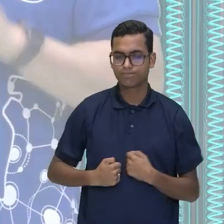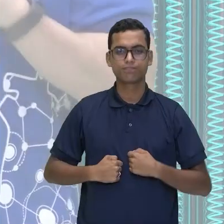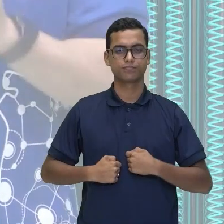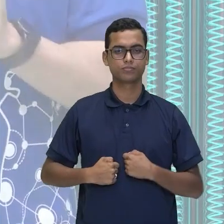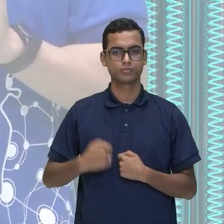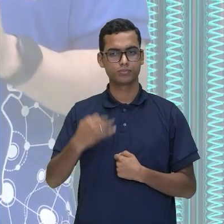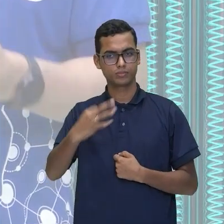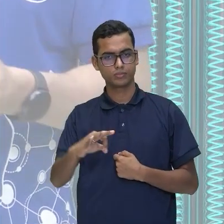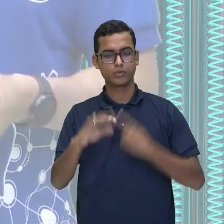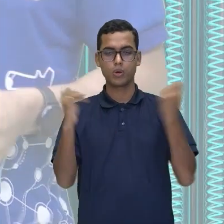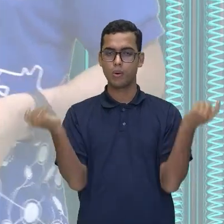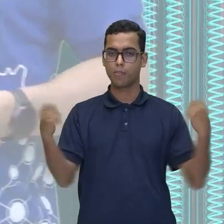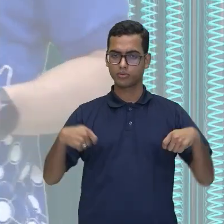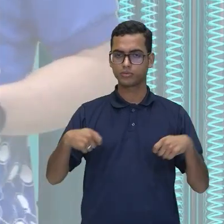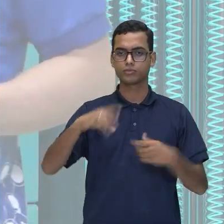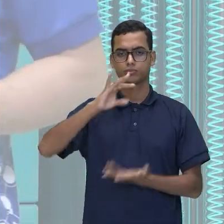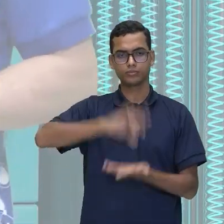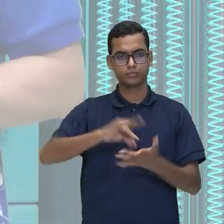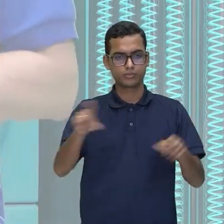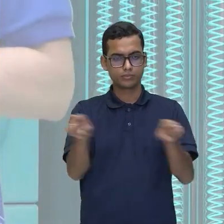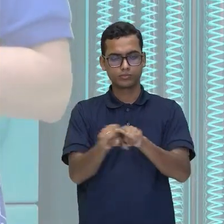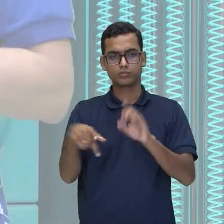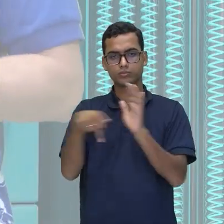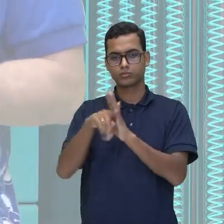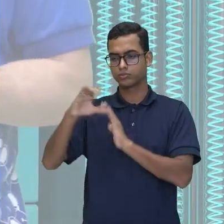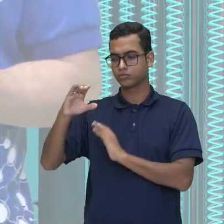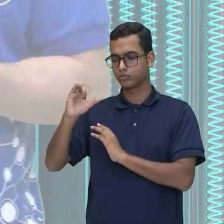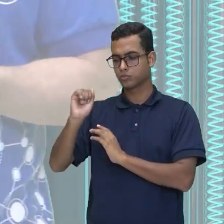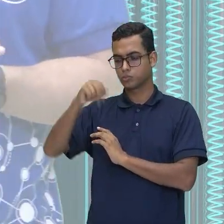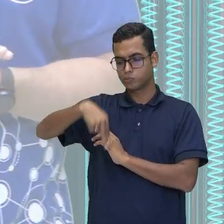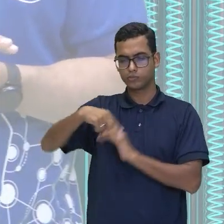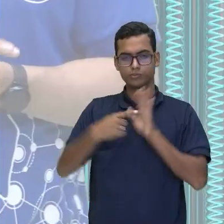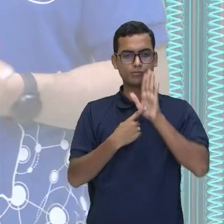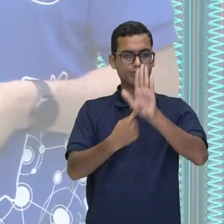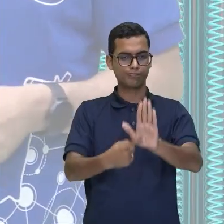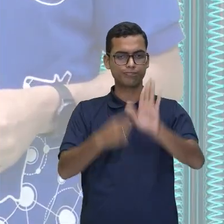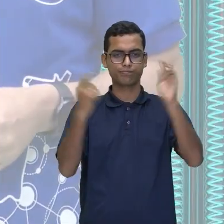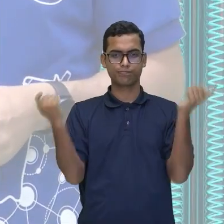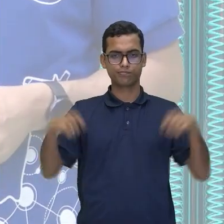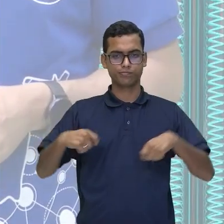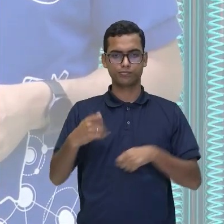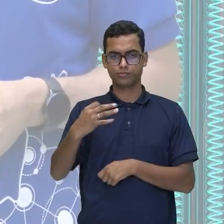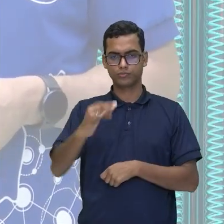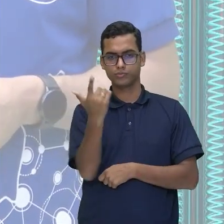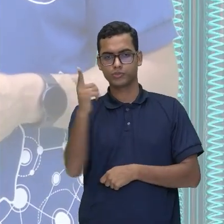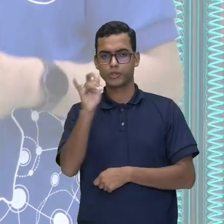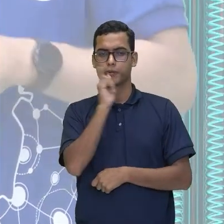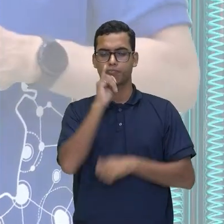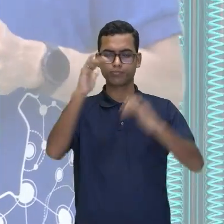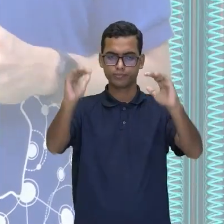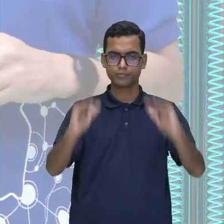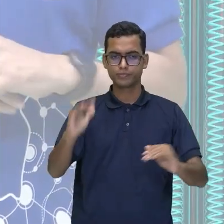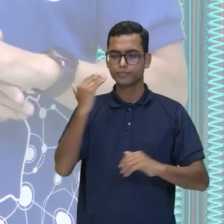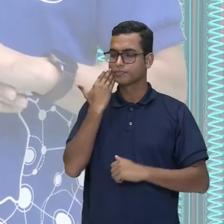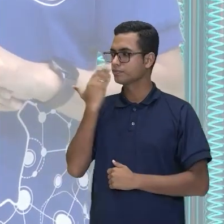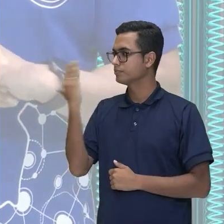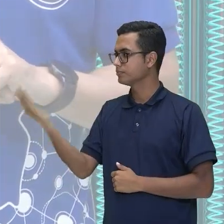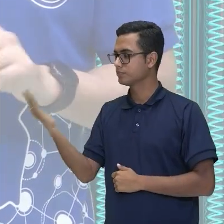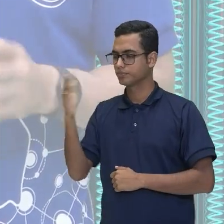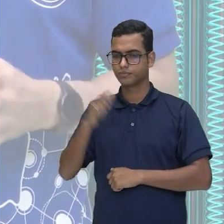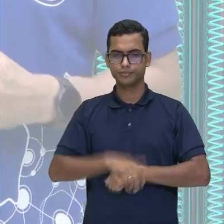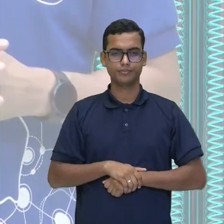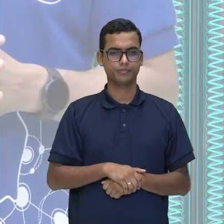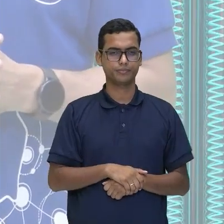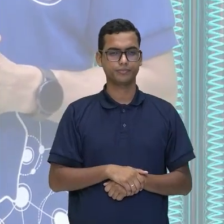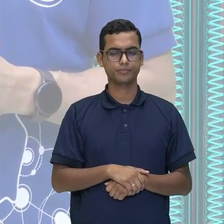Tá certo? É uma possibilidade, o can sendo utilizado aqui para indicar essa possibilidade. Outro exemplo aqui, olha só. I know you